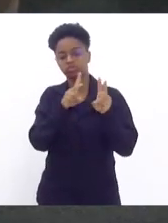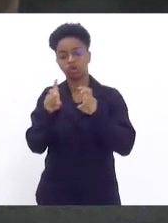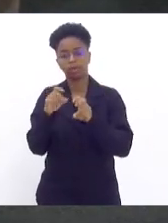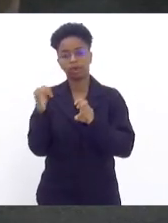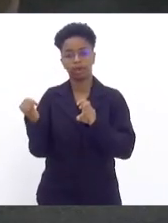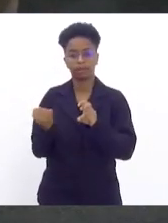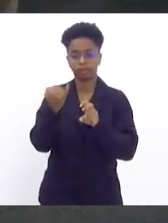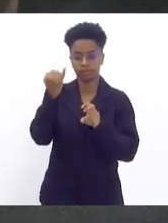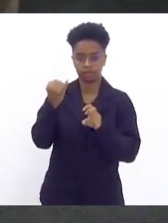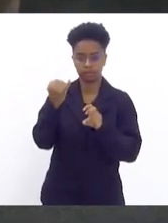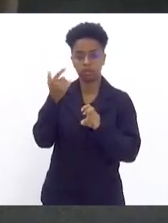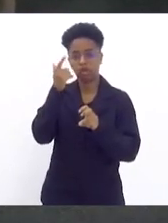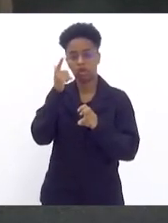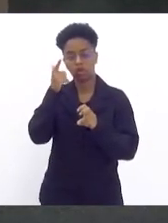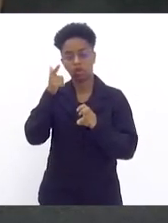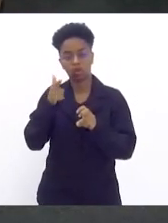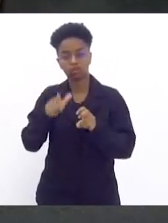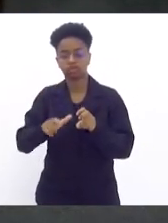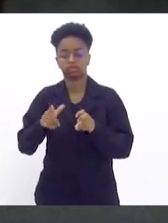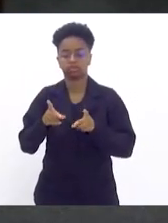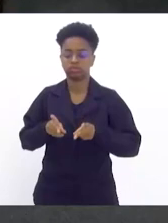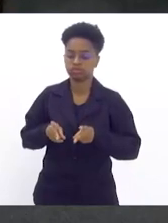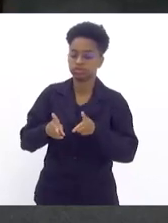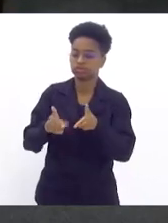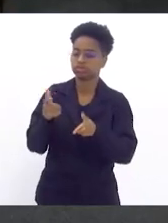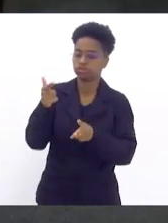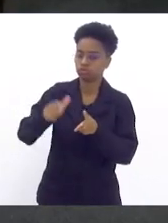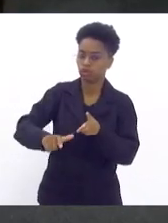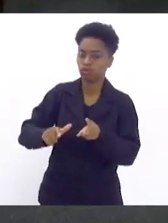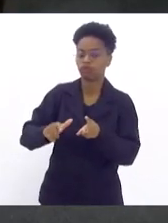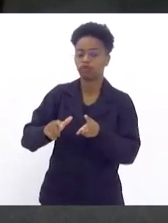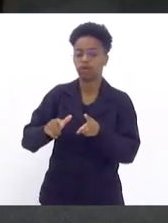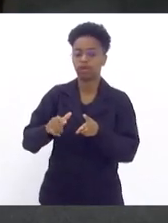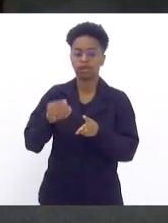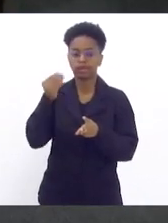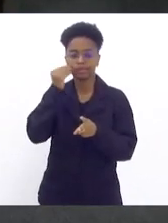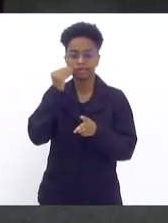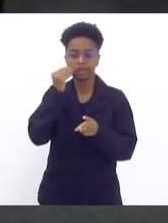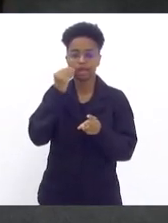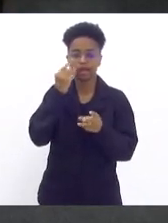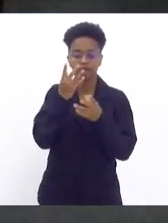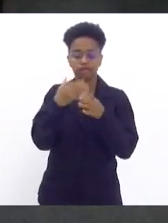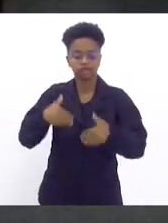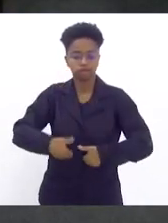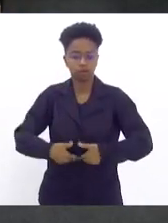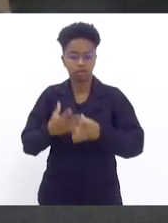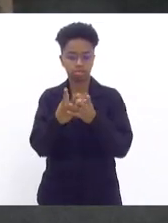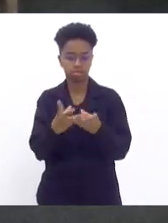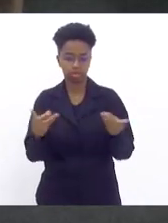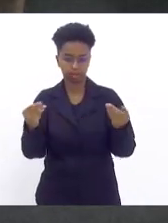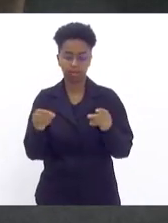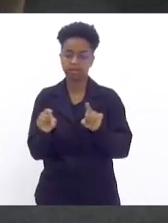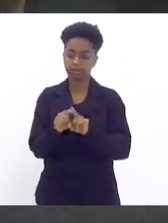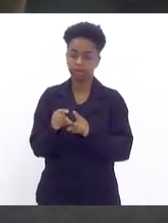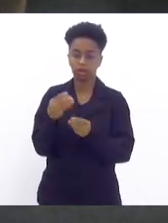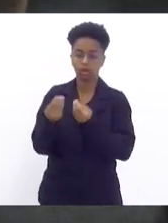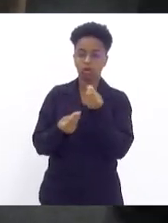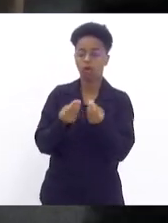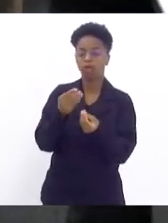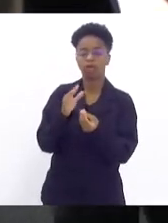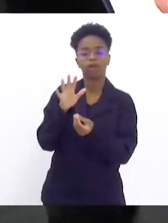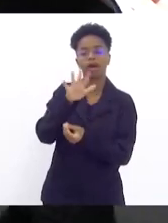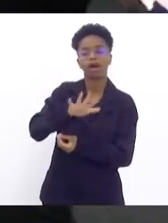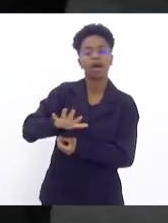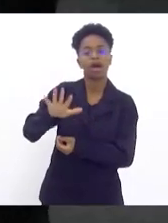retomada do combate à fome e também do Panorama que nós estamos É enfrentando agora né